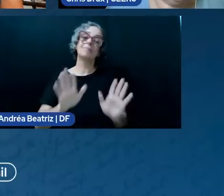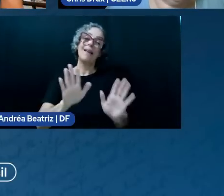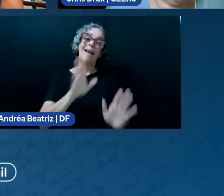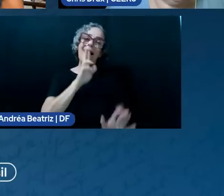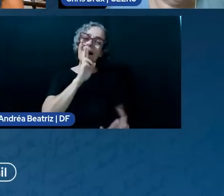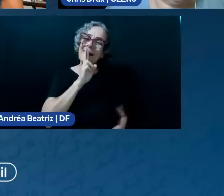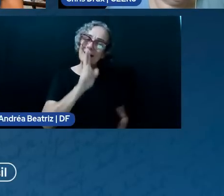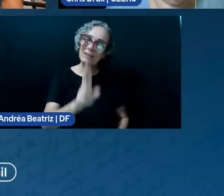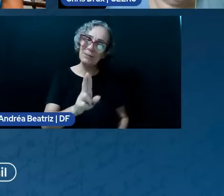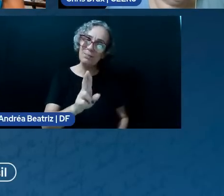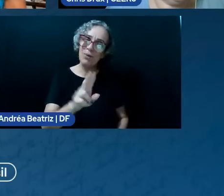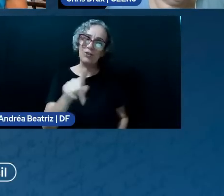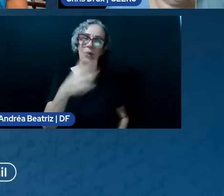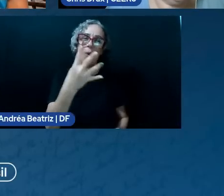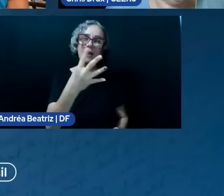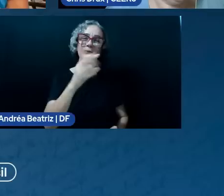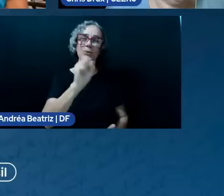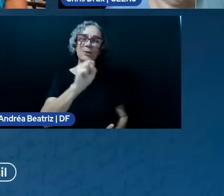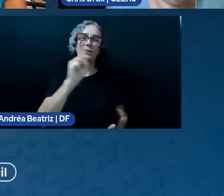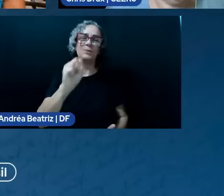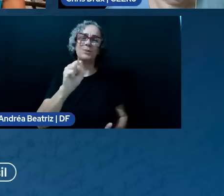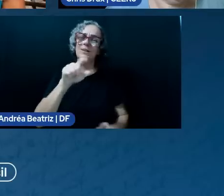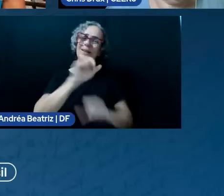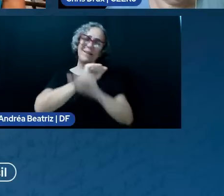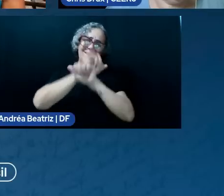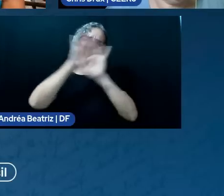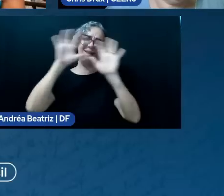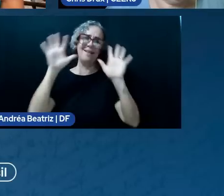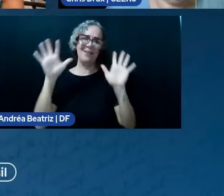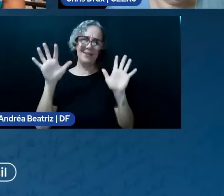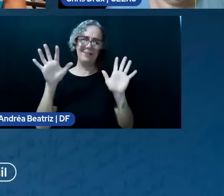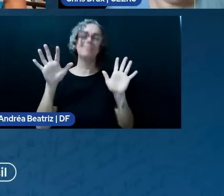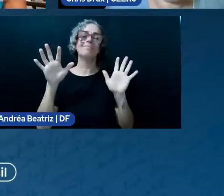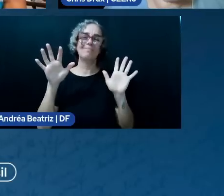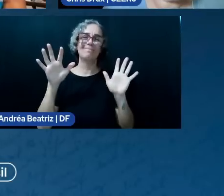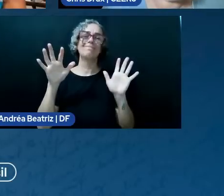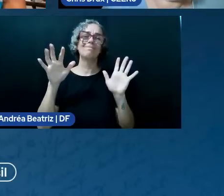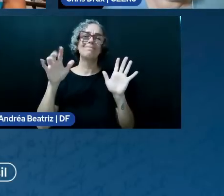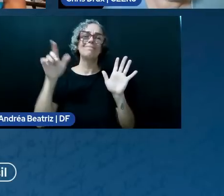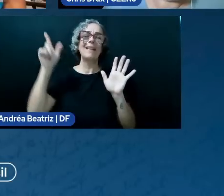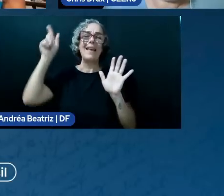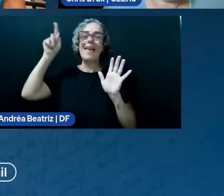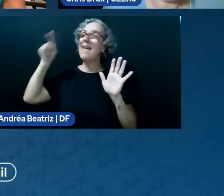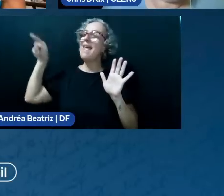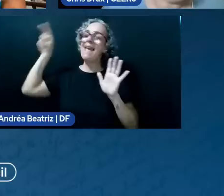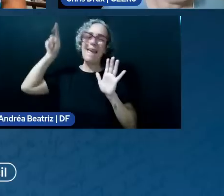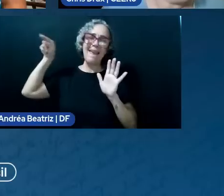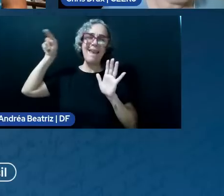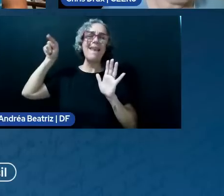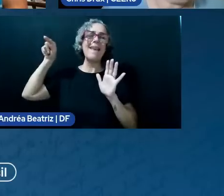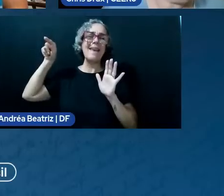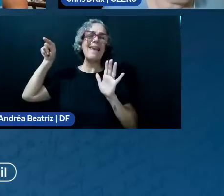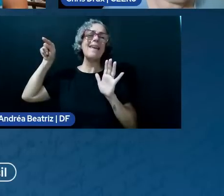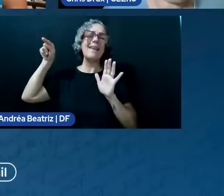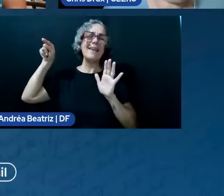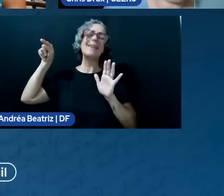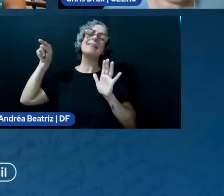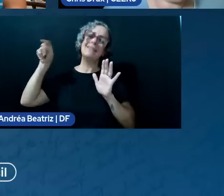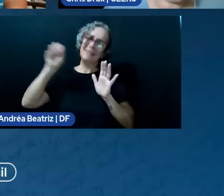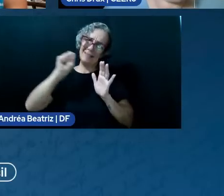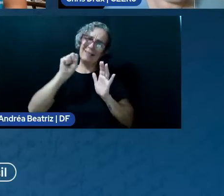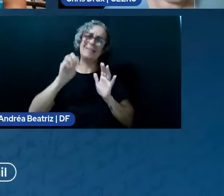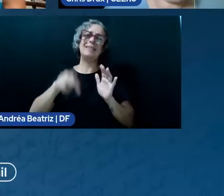curta, direta e objetiva. Devota simpatia maior? Ele disseram assim, sem